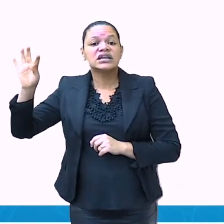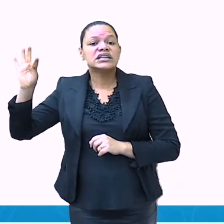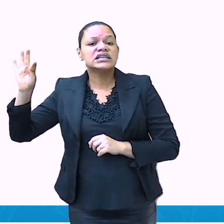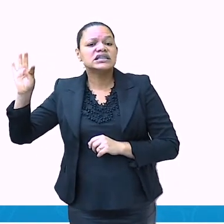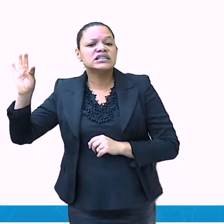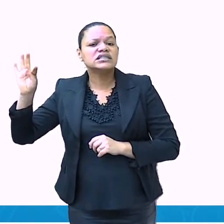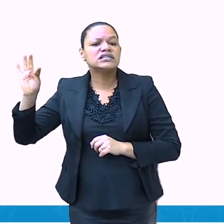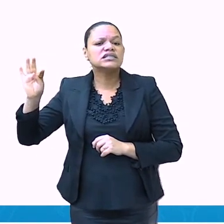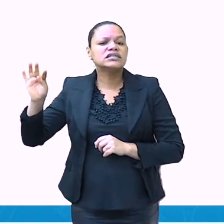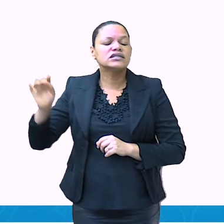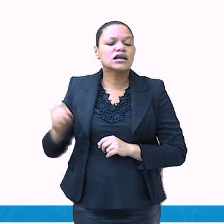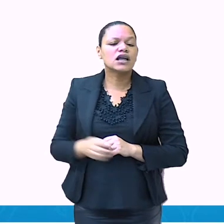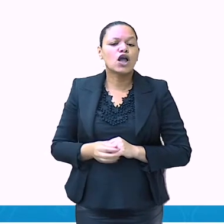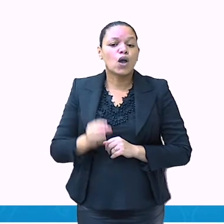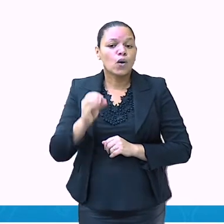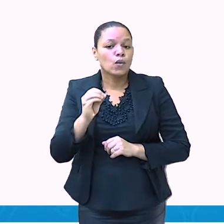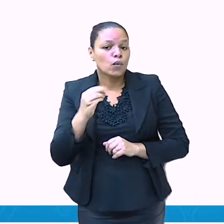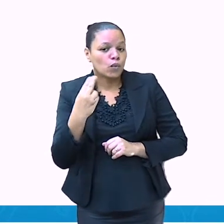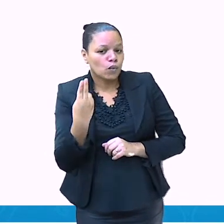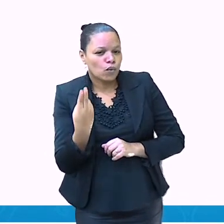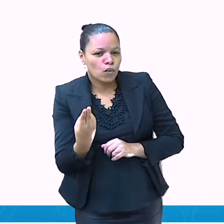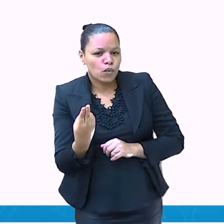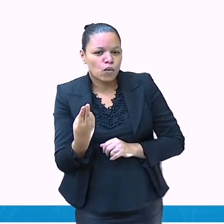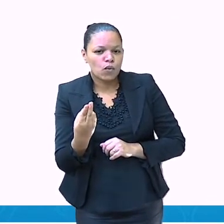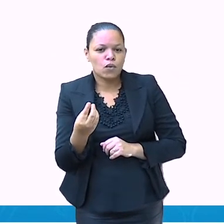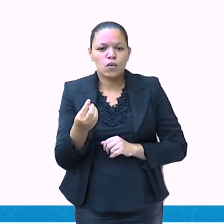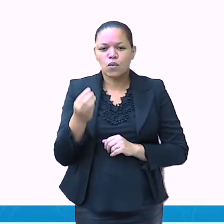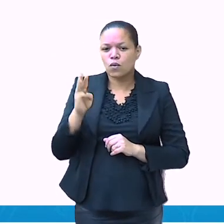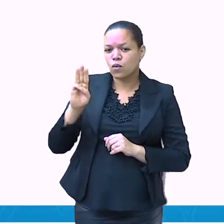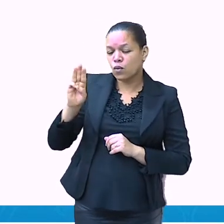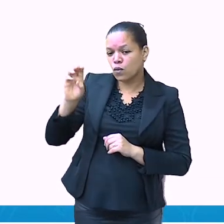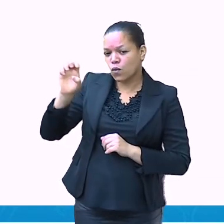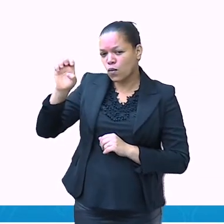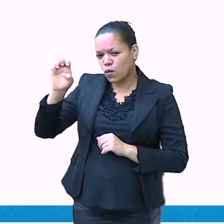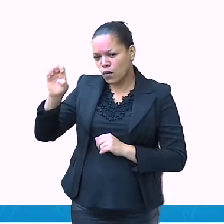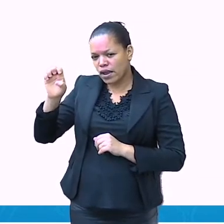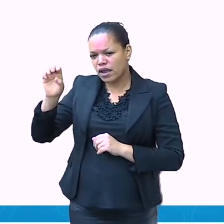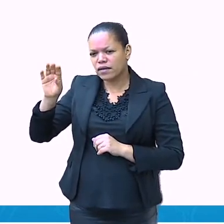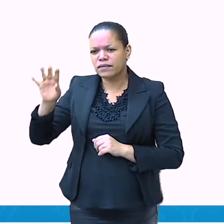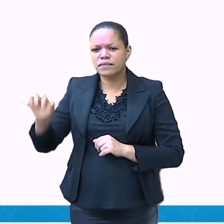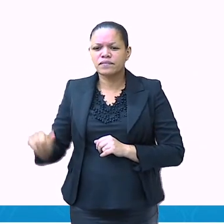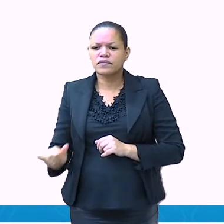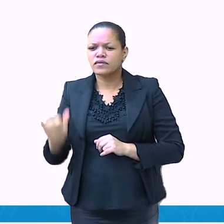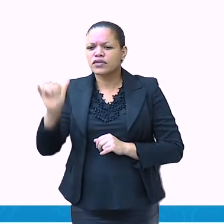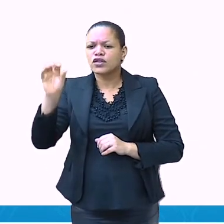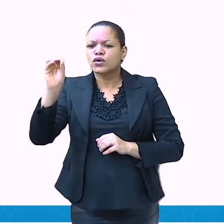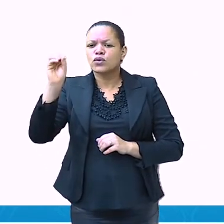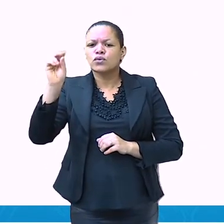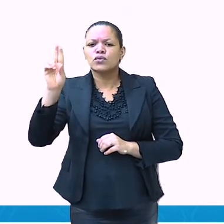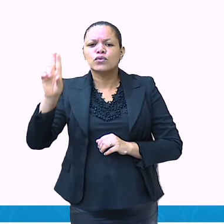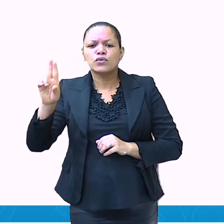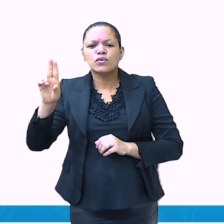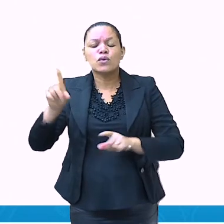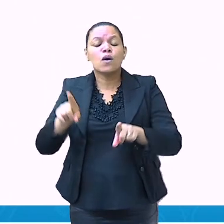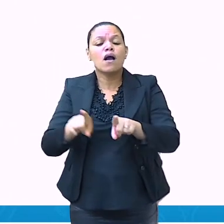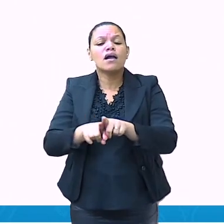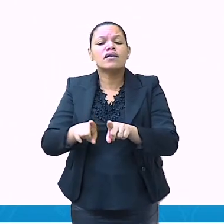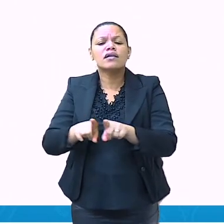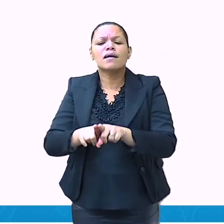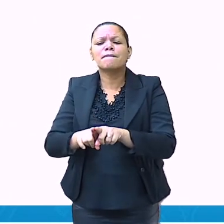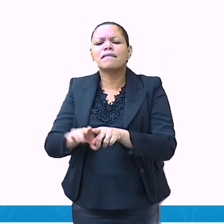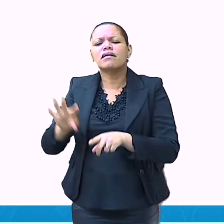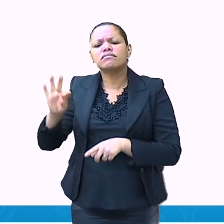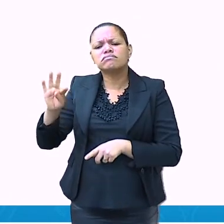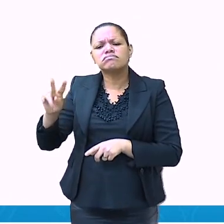gente completar. Normalmente, olha, é quando tiver um vaguinho assim, ó, ok? In negative